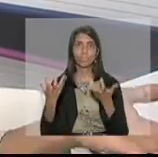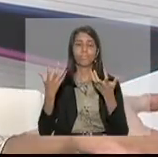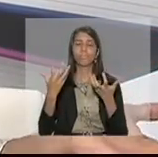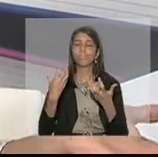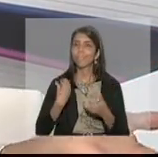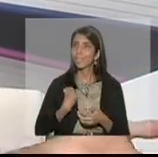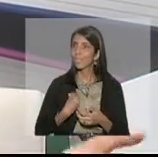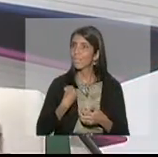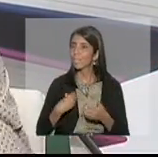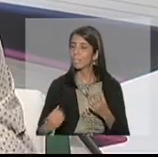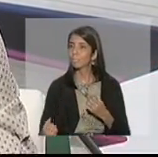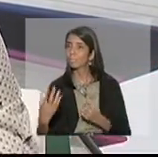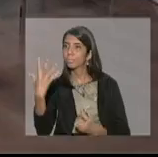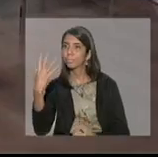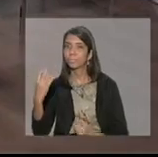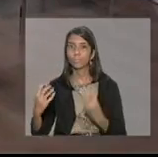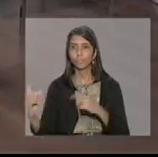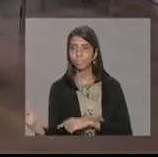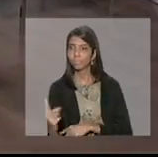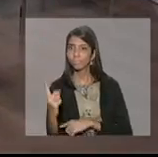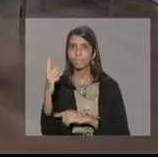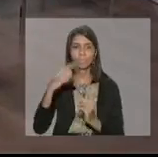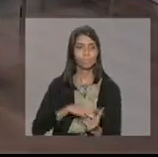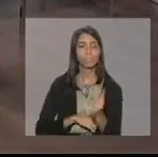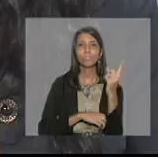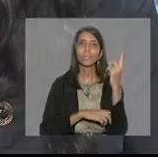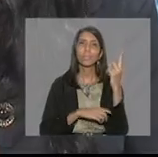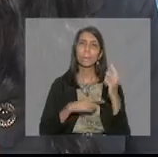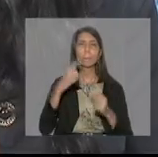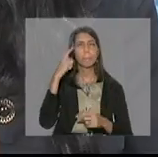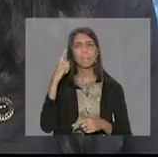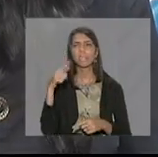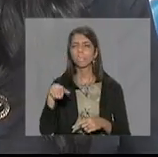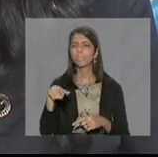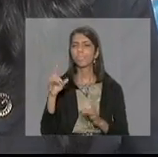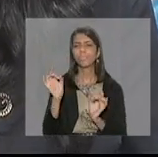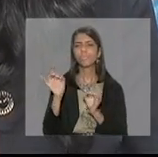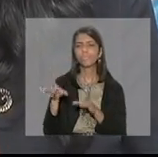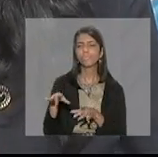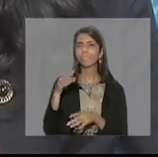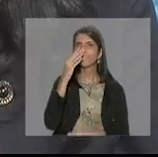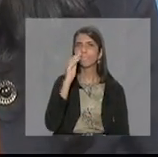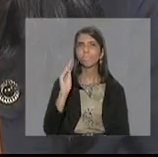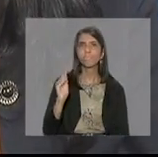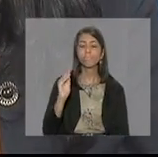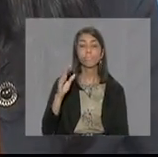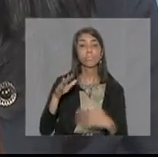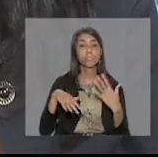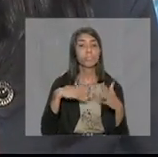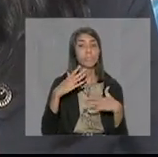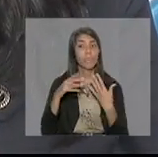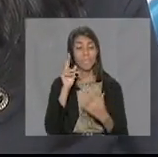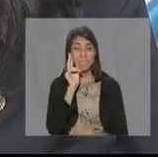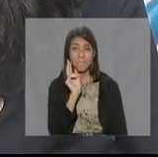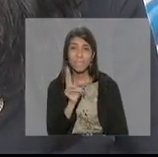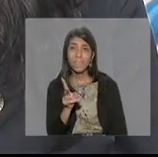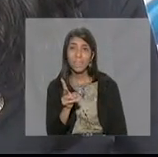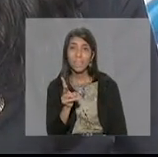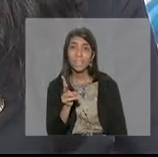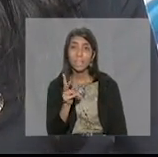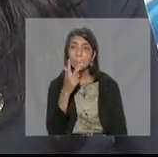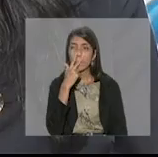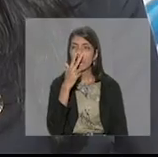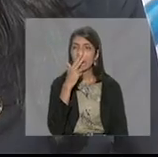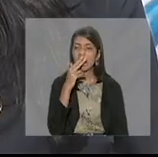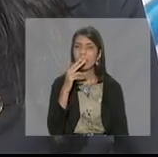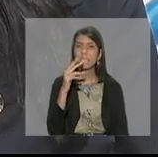cheio de vida, né? Ou seja, exatamente. Não vamos achar que o solo está tão desgastado assim, né? Sim. De repente a aparência